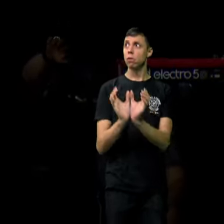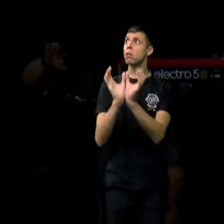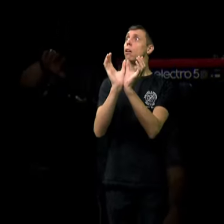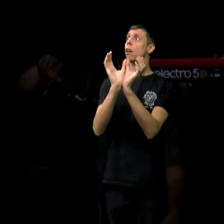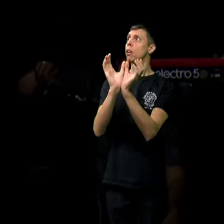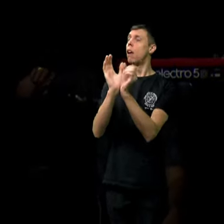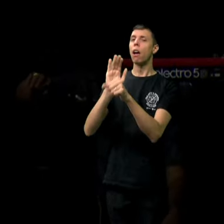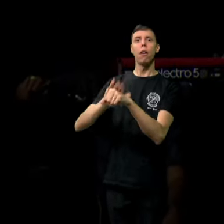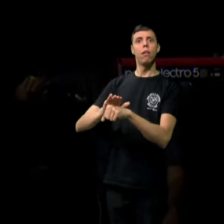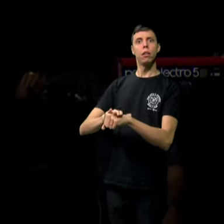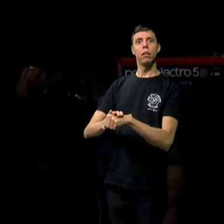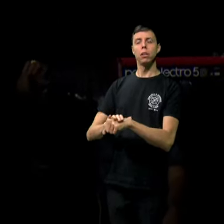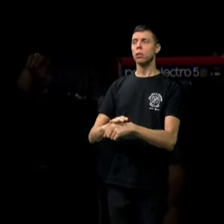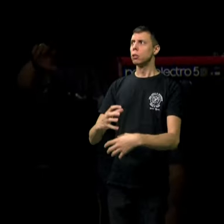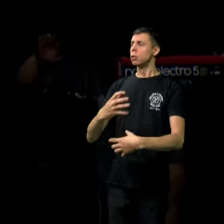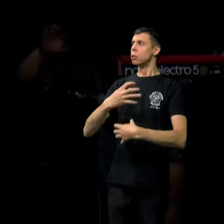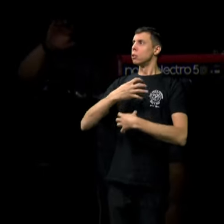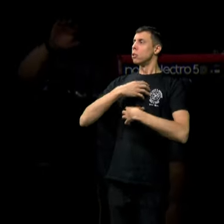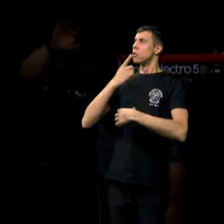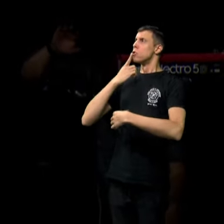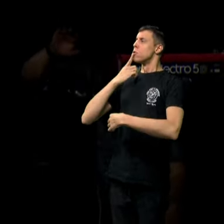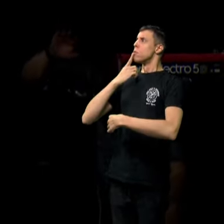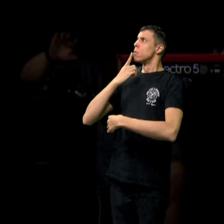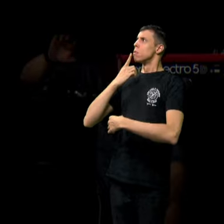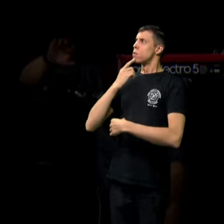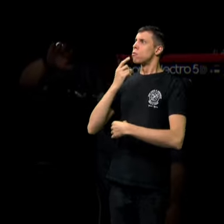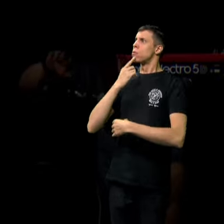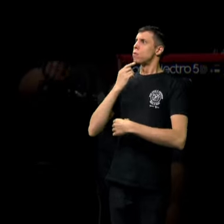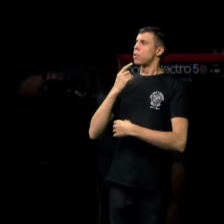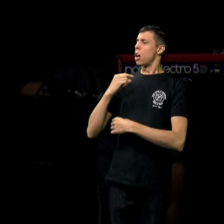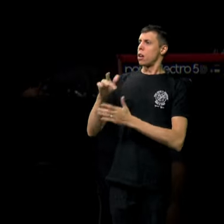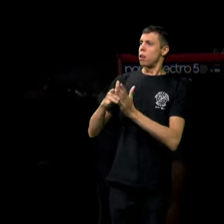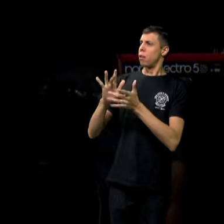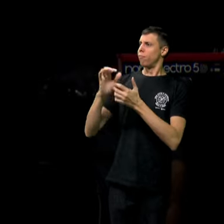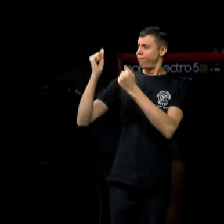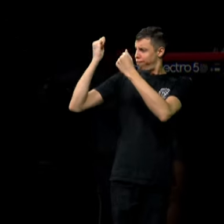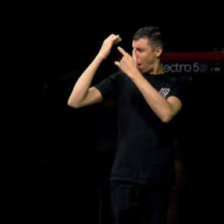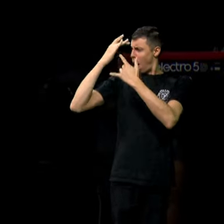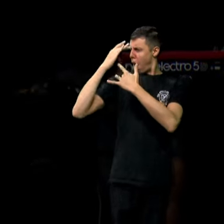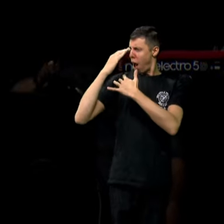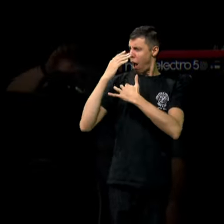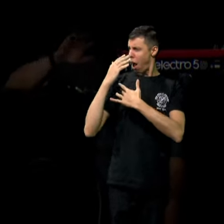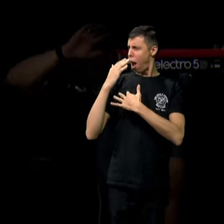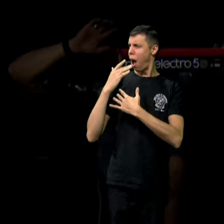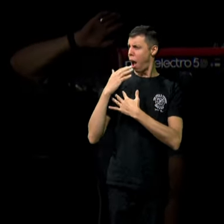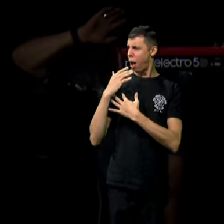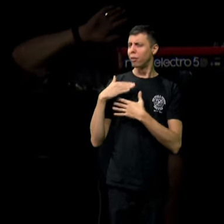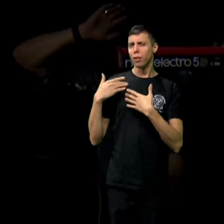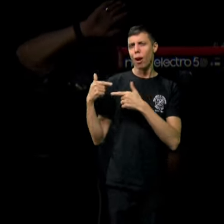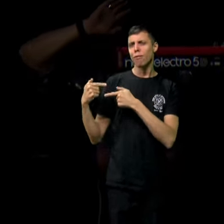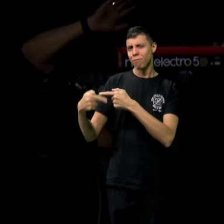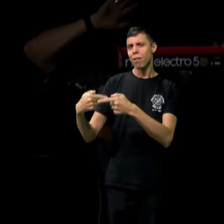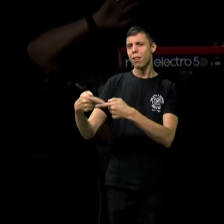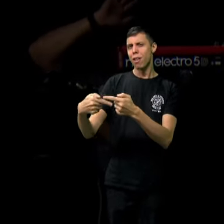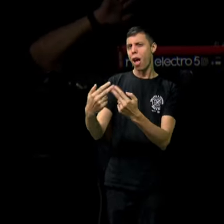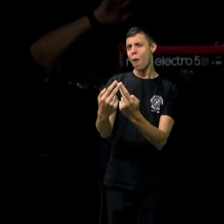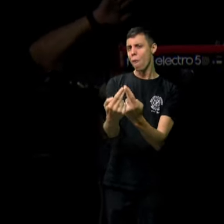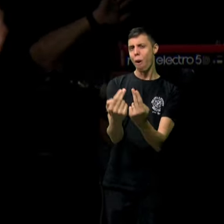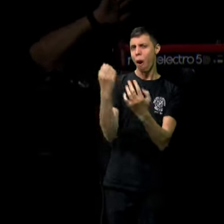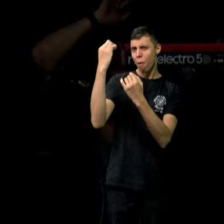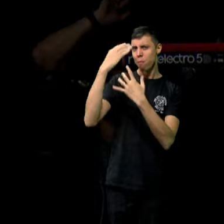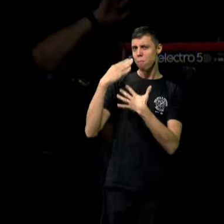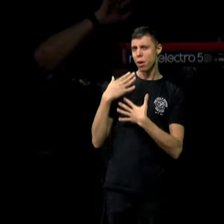ceia, aí você encarna o corpo de Jesus, o sangue de Jesus, e pelo tanto você herda a mesma bênção do rei